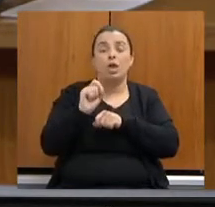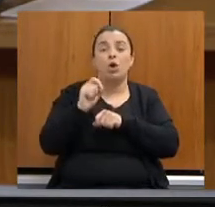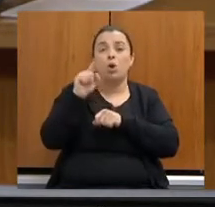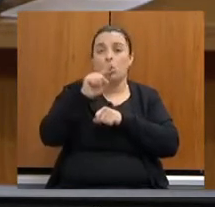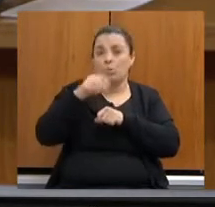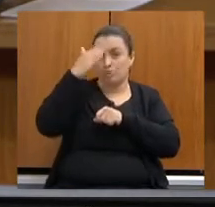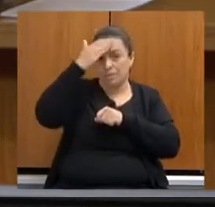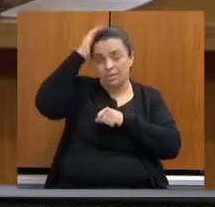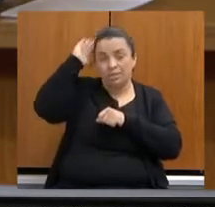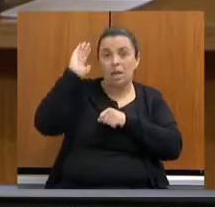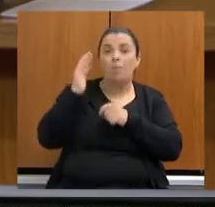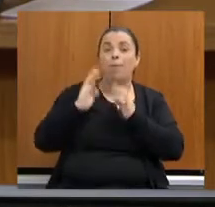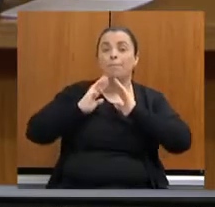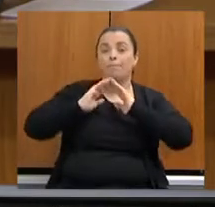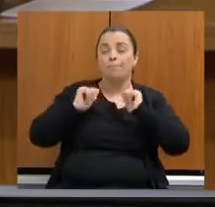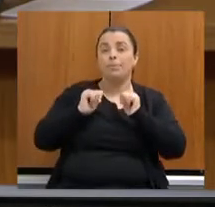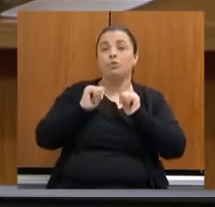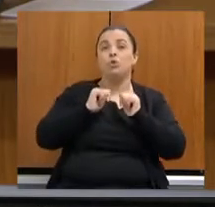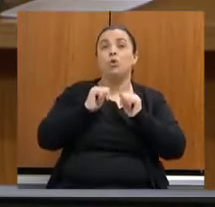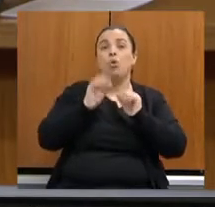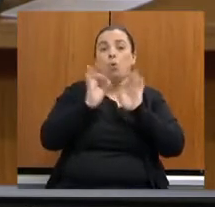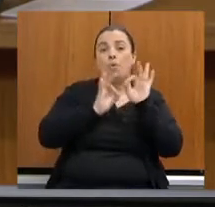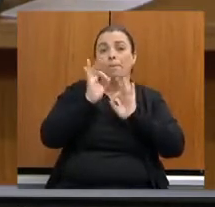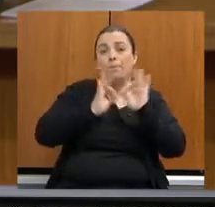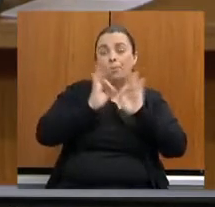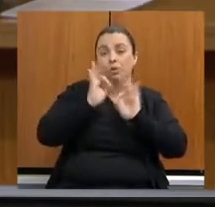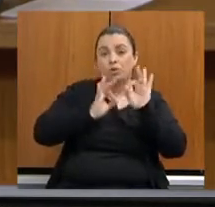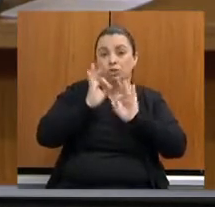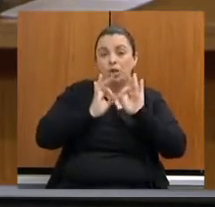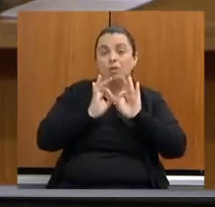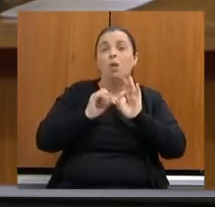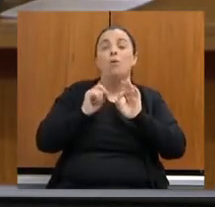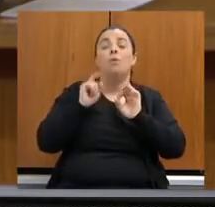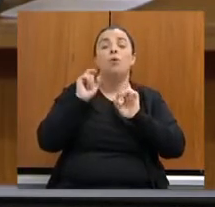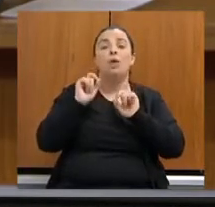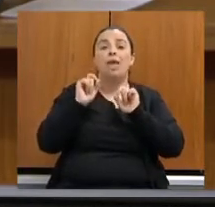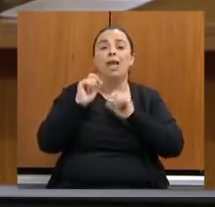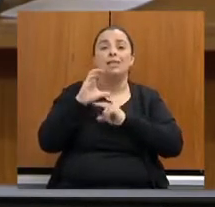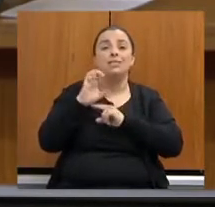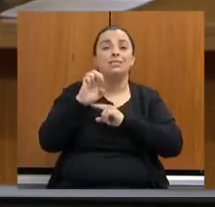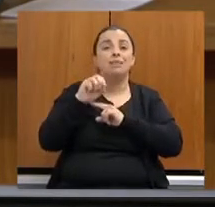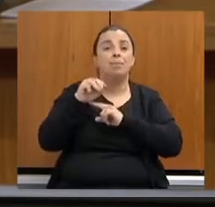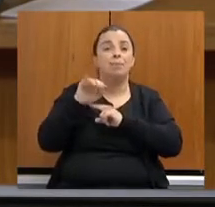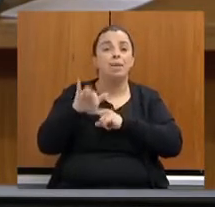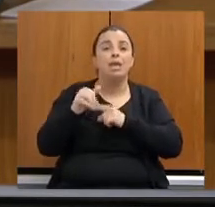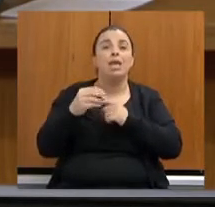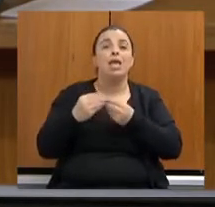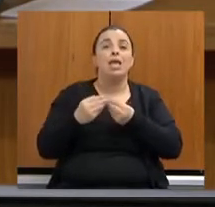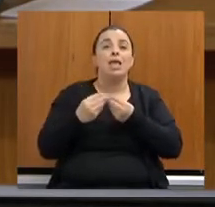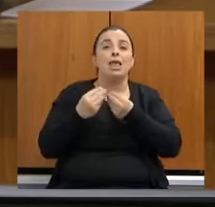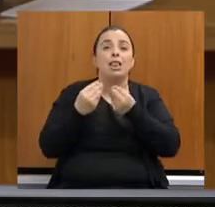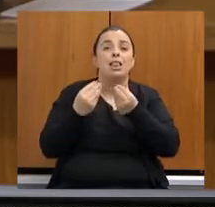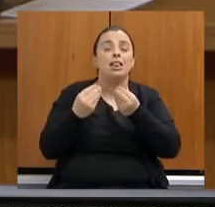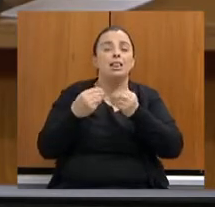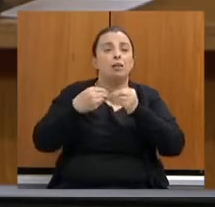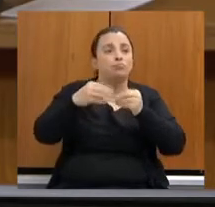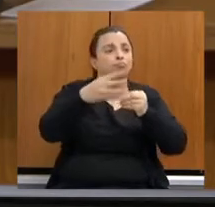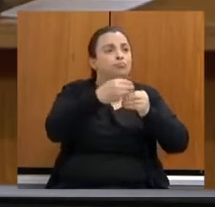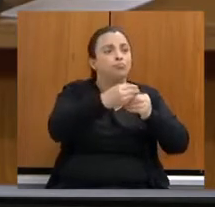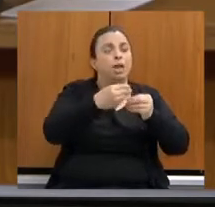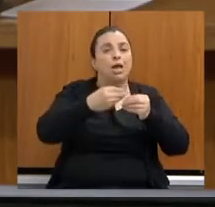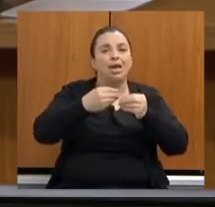projeto para que ser amigo e leve energia trifásica todas as propriedades Rurais do nosso Estado para atender melhor história nós